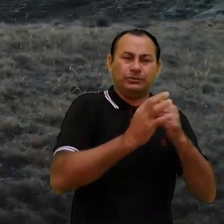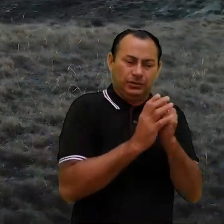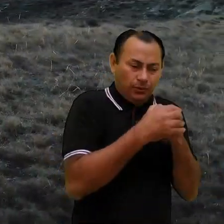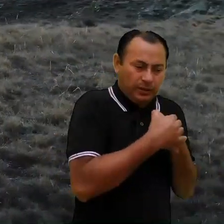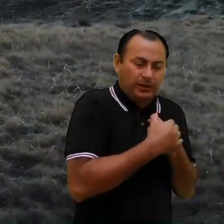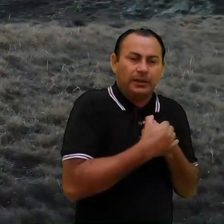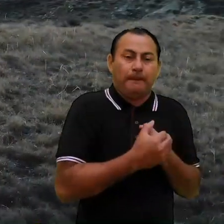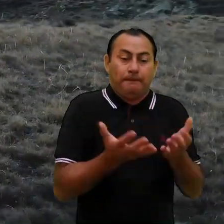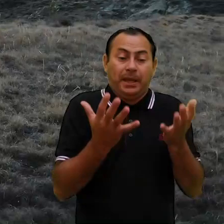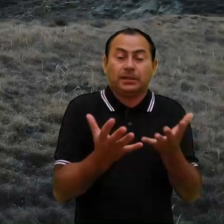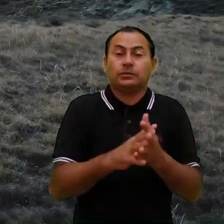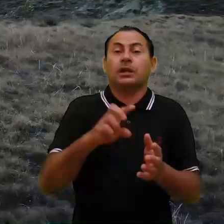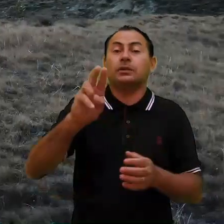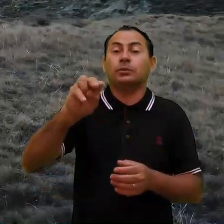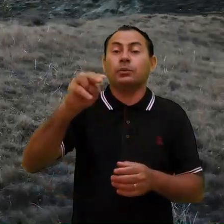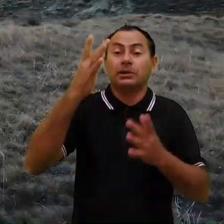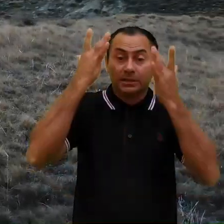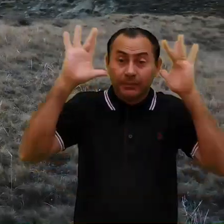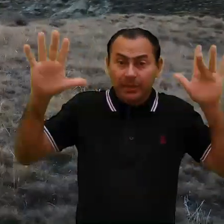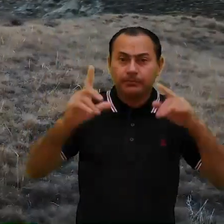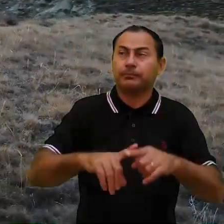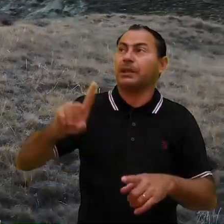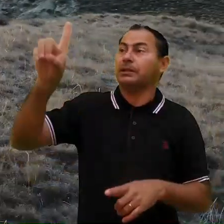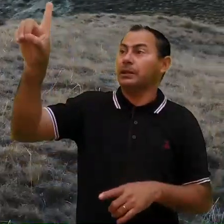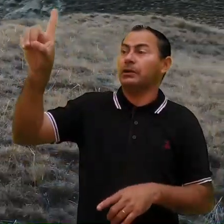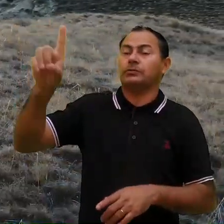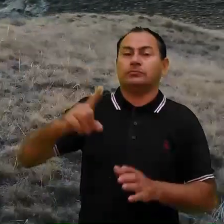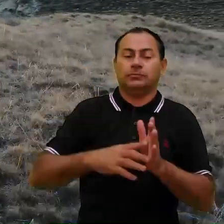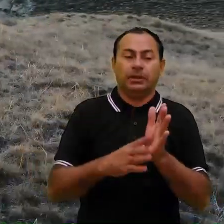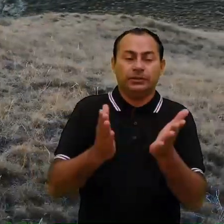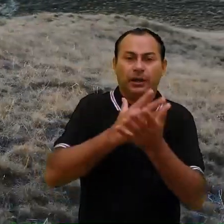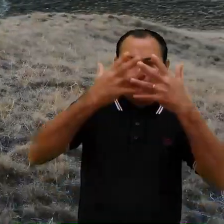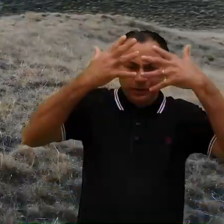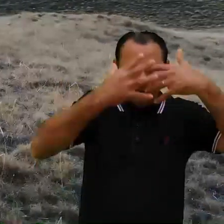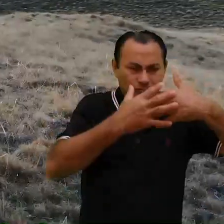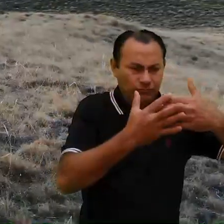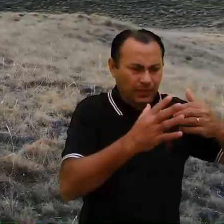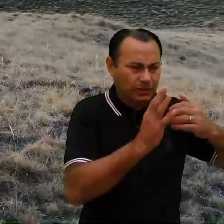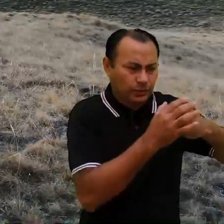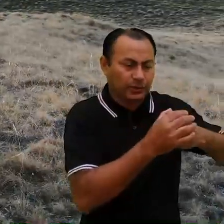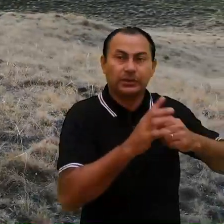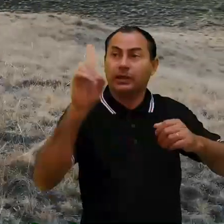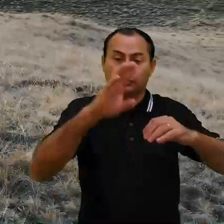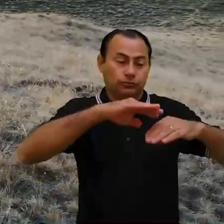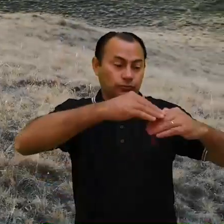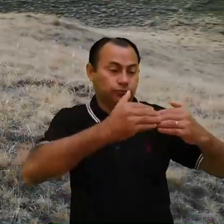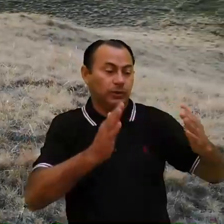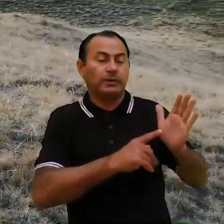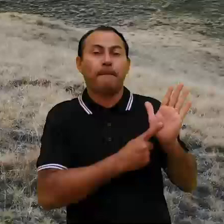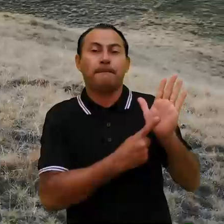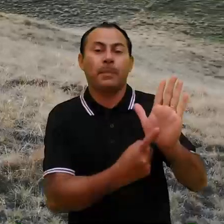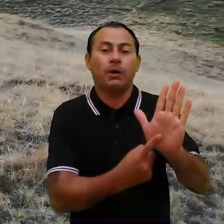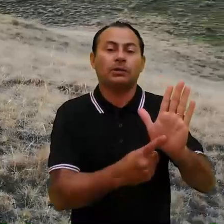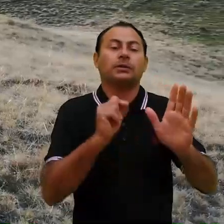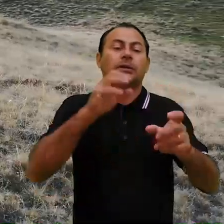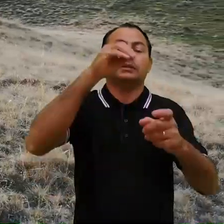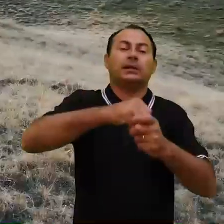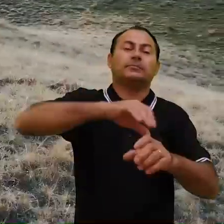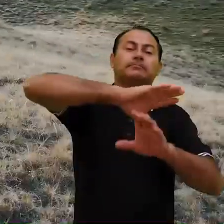você nunca descobriria quais são elas. Deus, portanto, remove o véu, de forma que vejamos o que está por trás